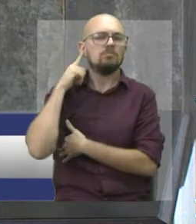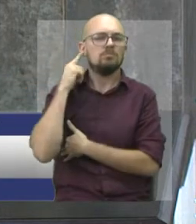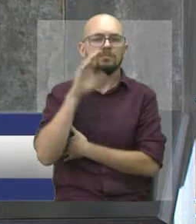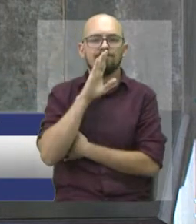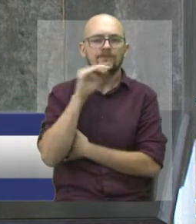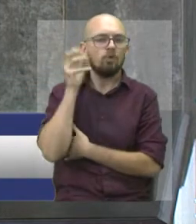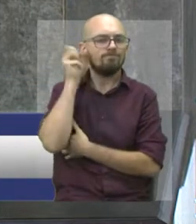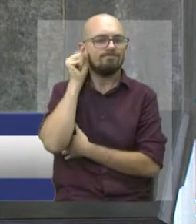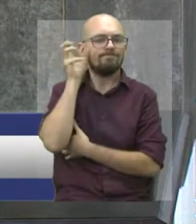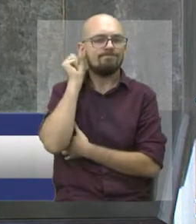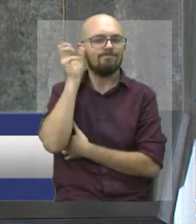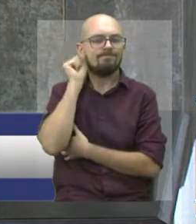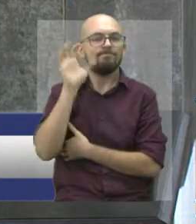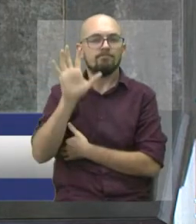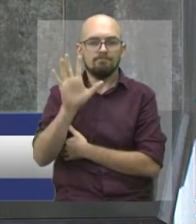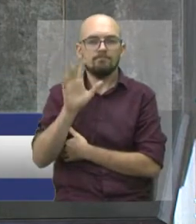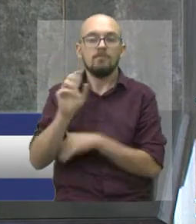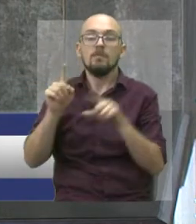vi no órgão